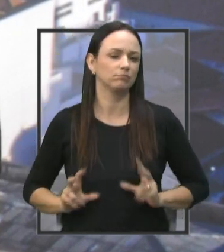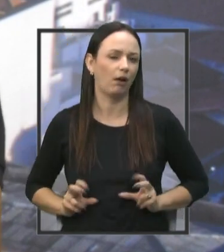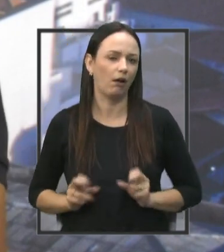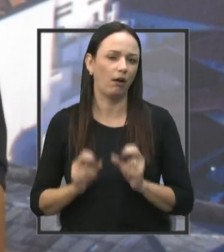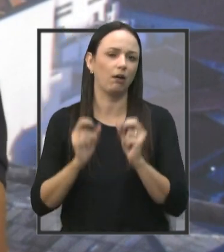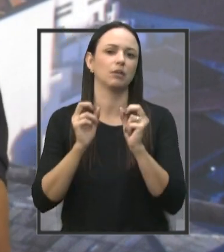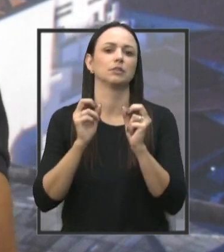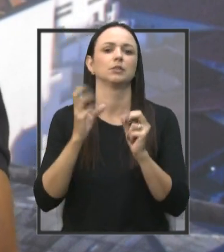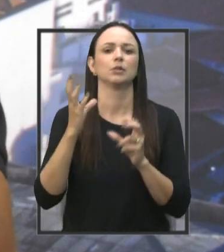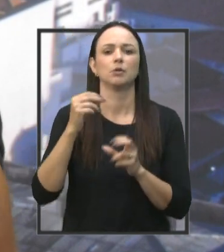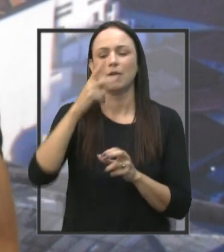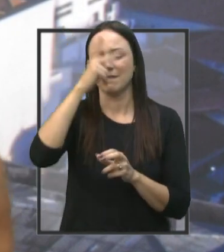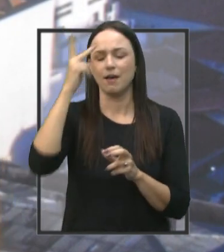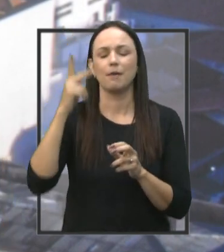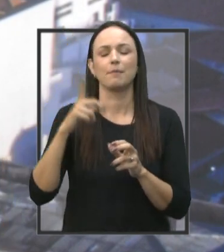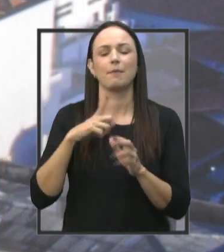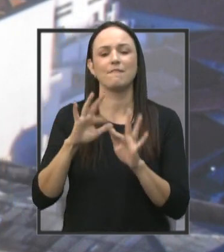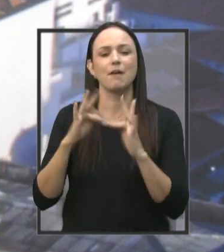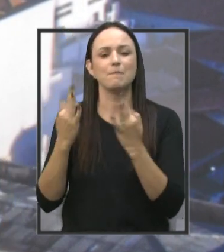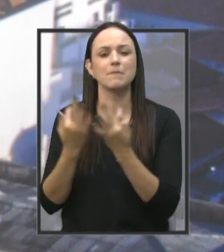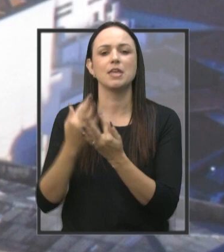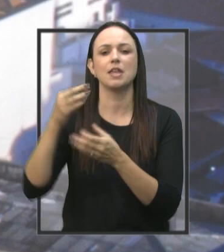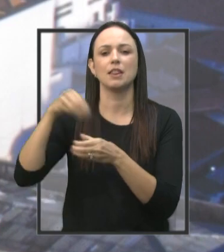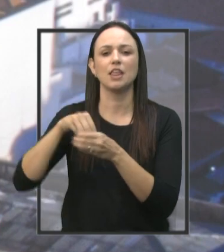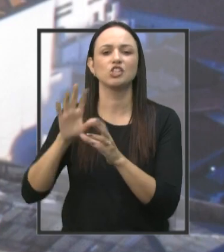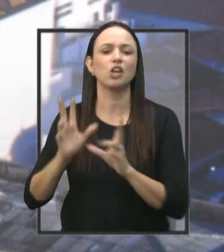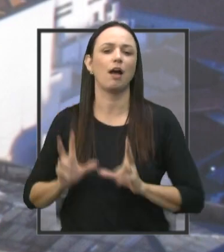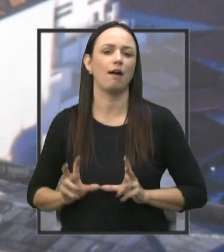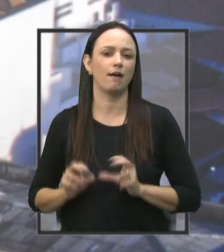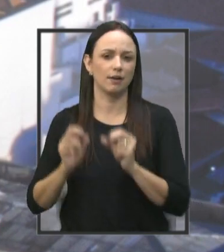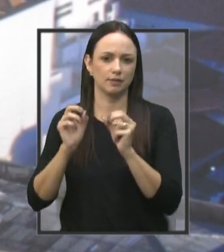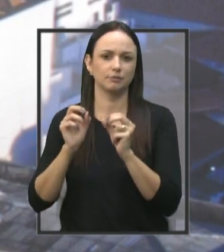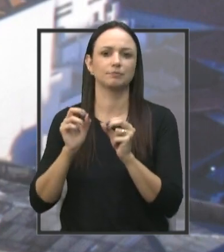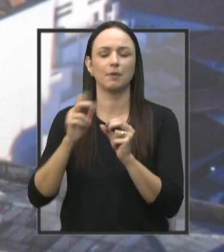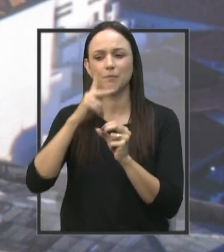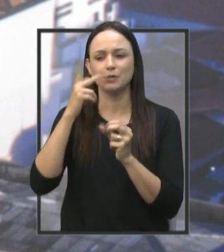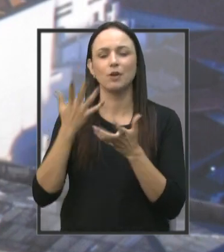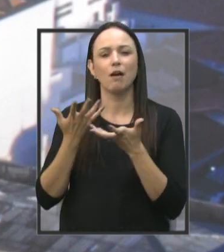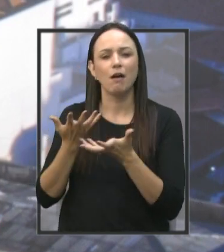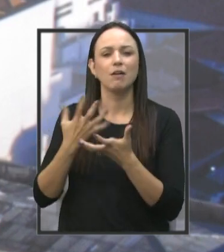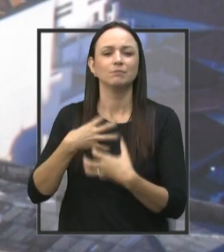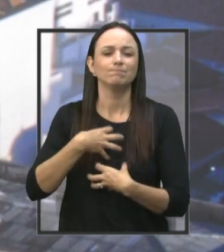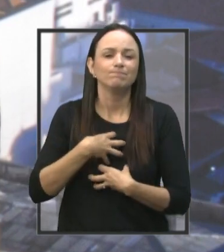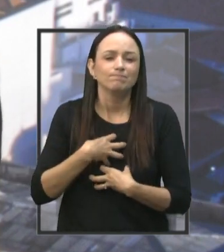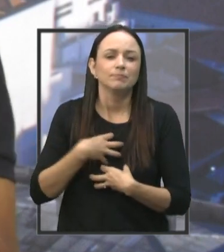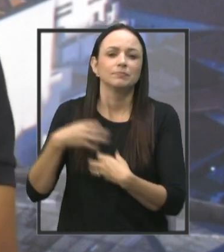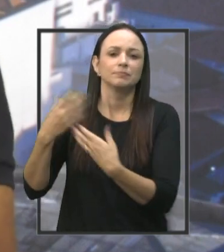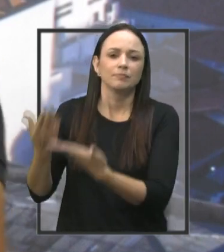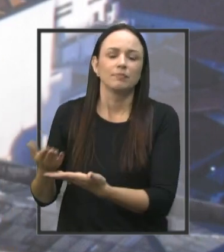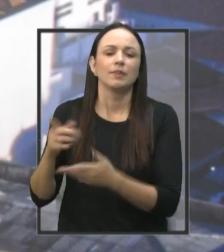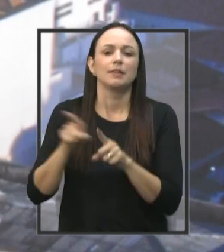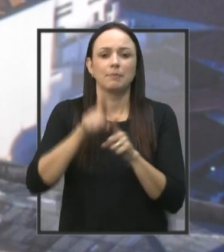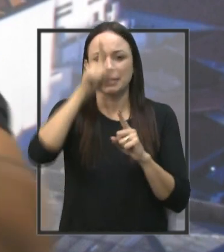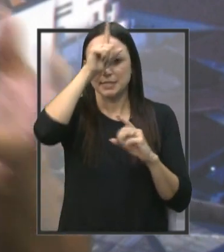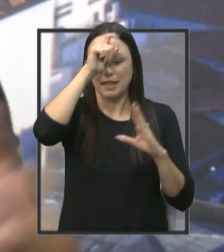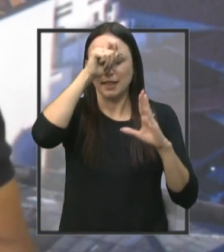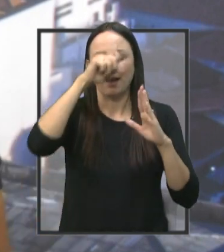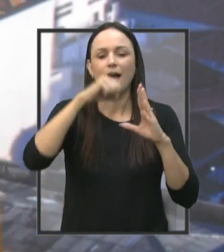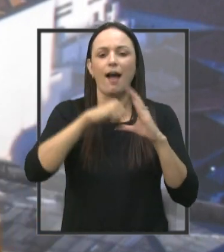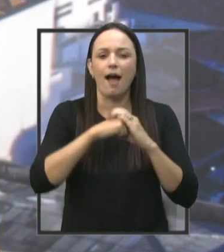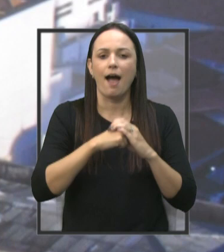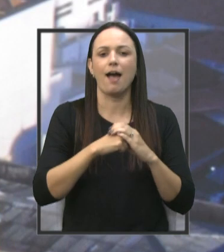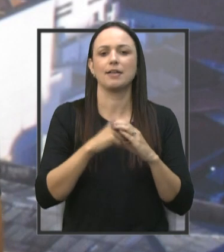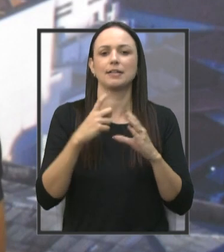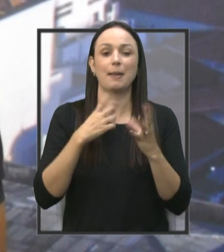oncológico, muitos já tiveram parentes que tiveram câncer, então realmente ali comove um pouco mais a Santa Casa com todo aquele